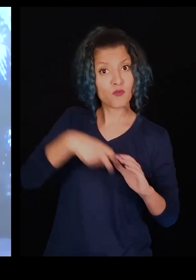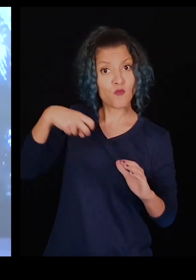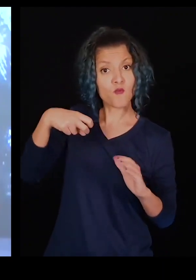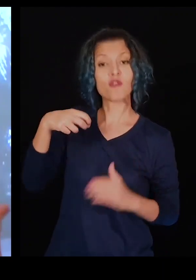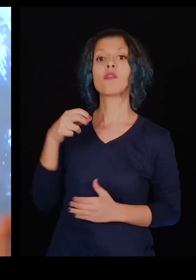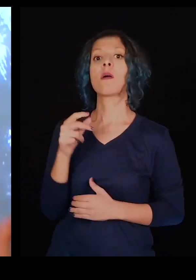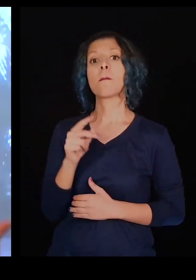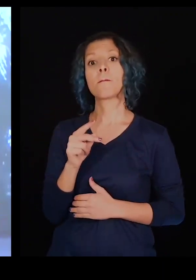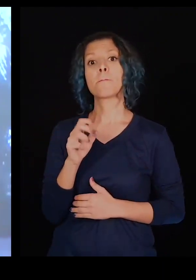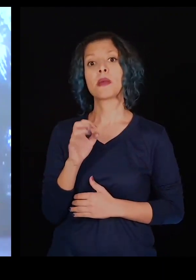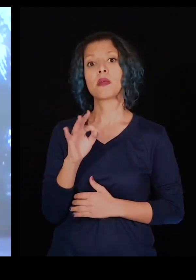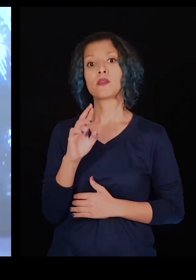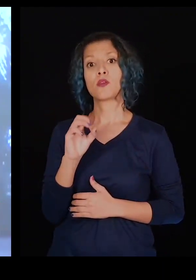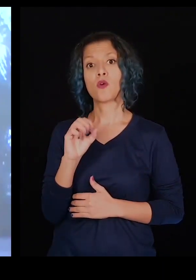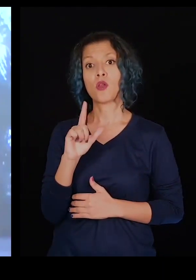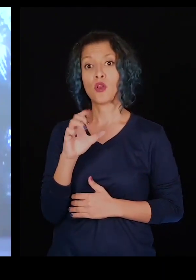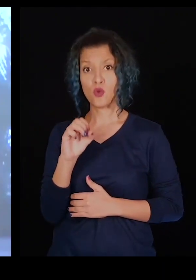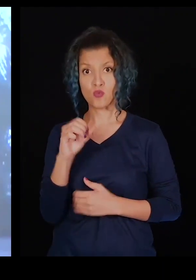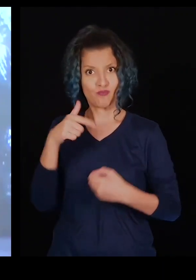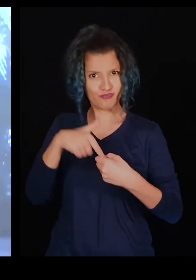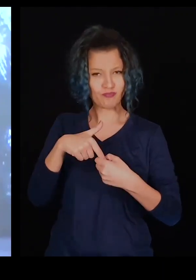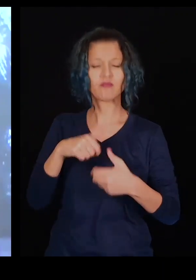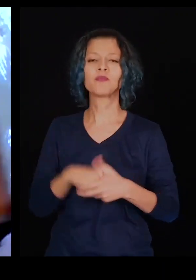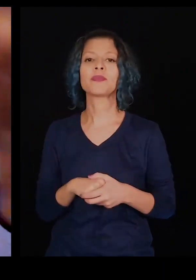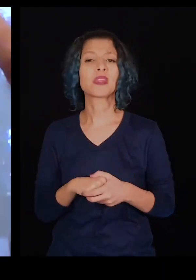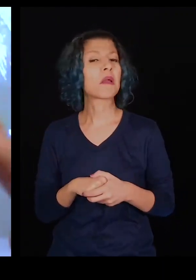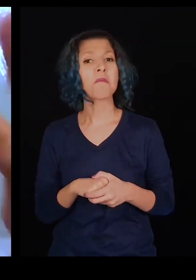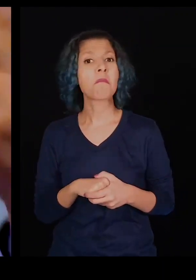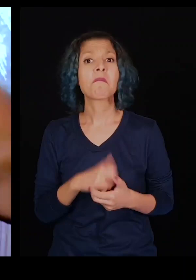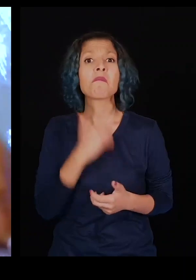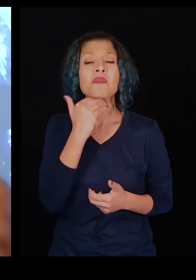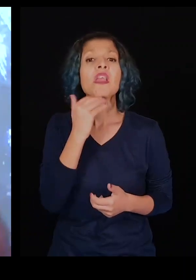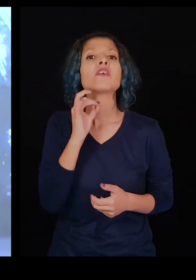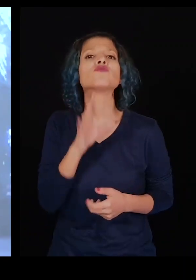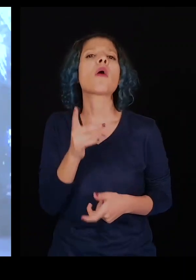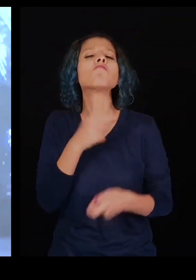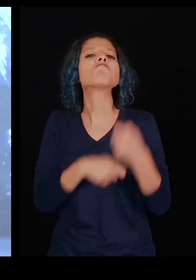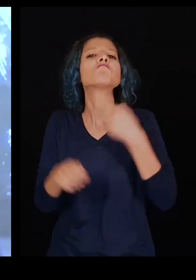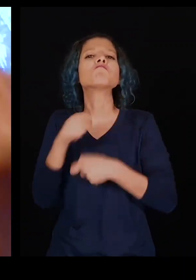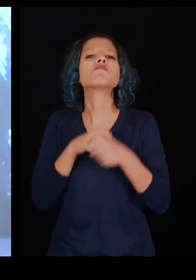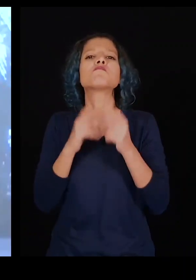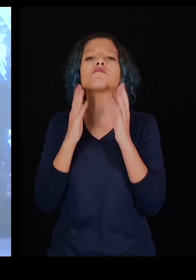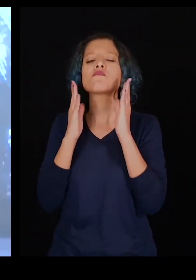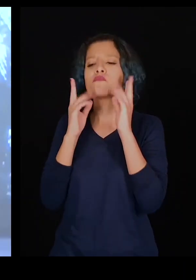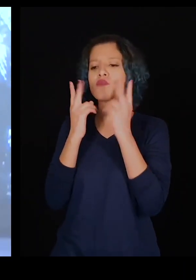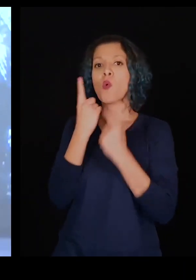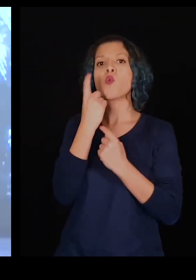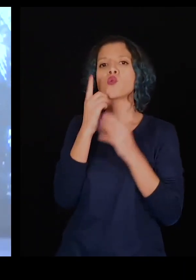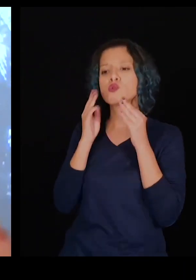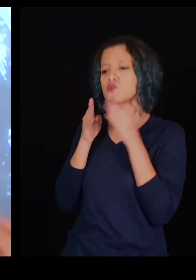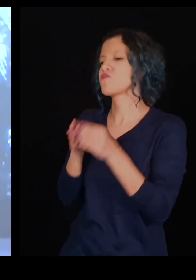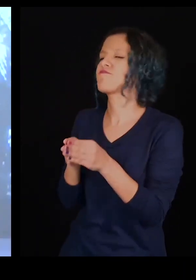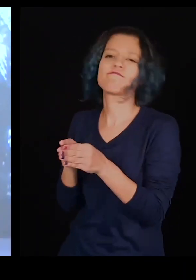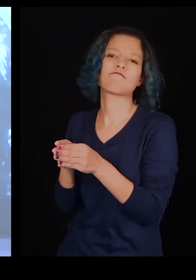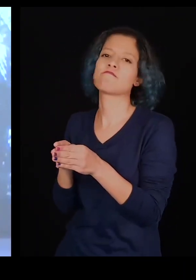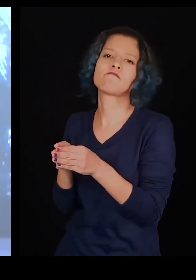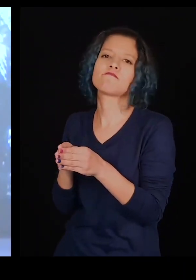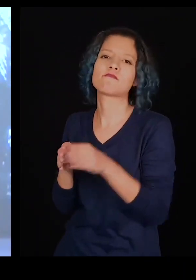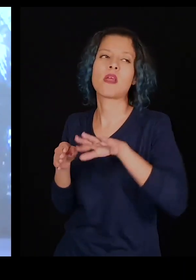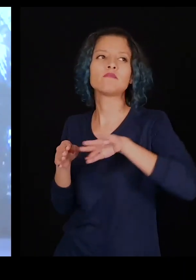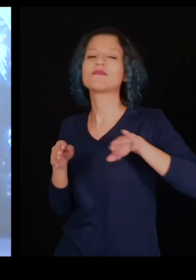ela olhar para uma perspectiva de business as usual, né? Sem uma outra